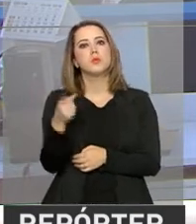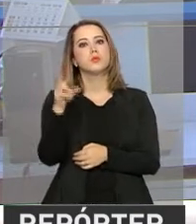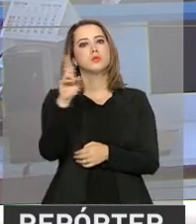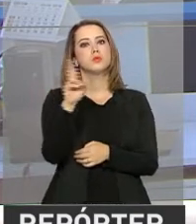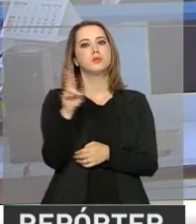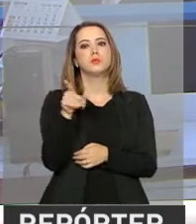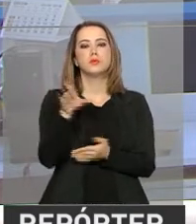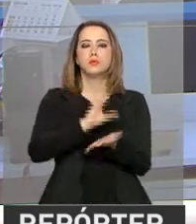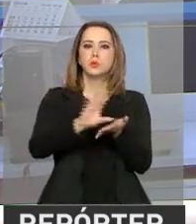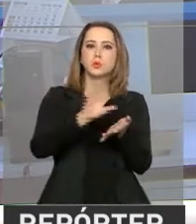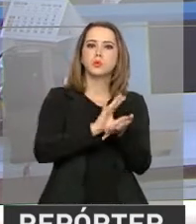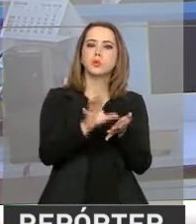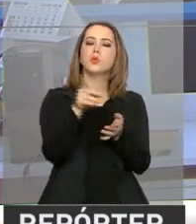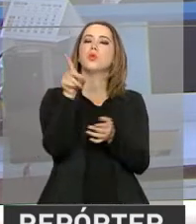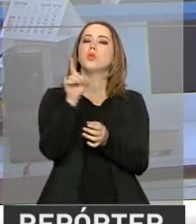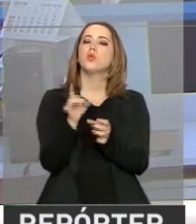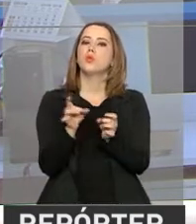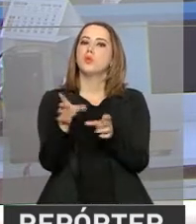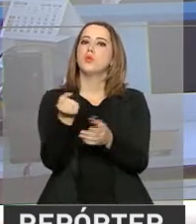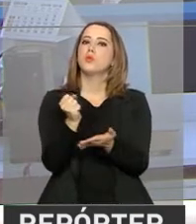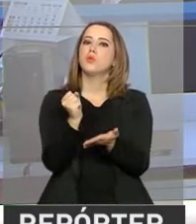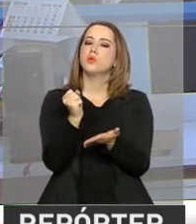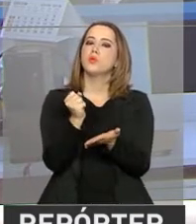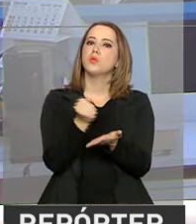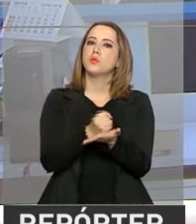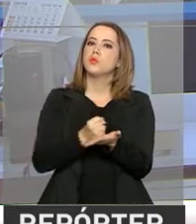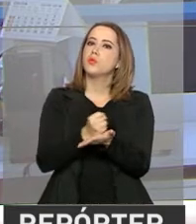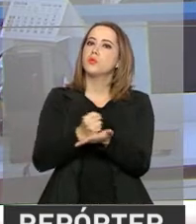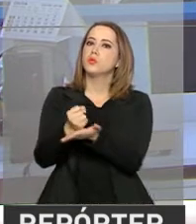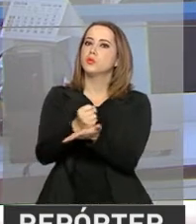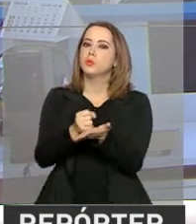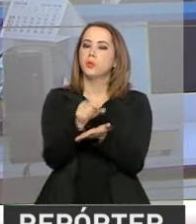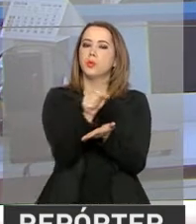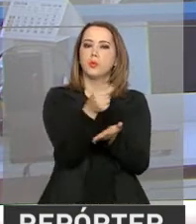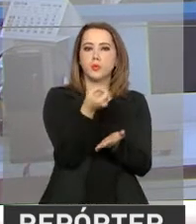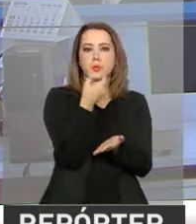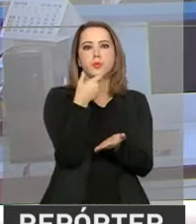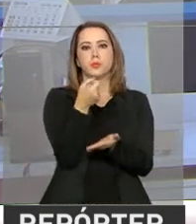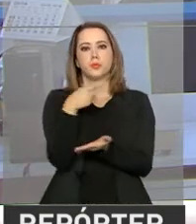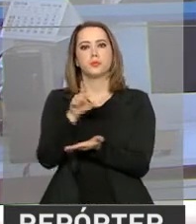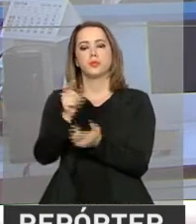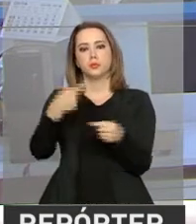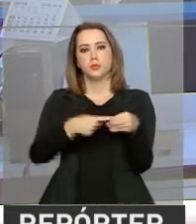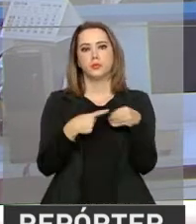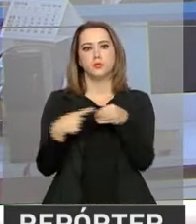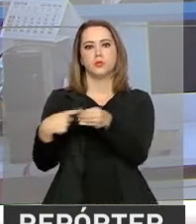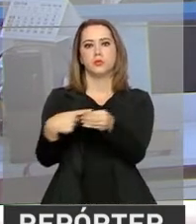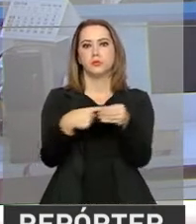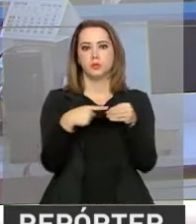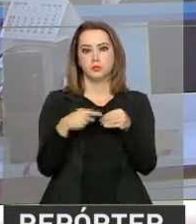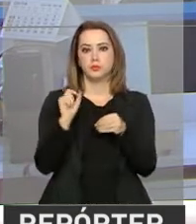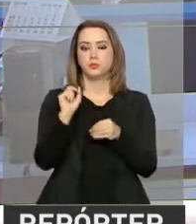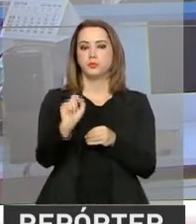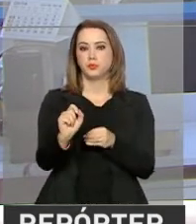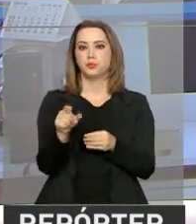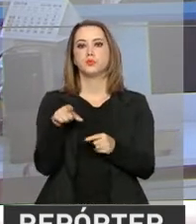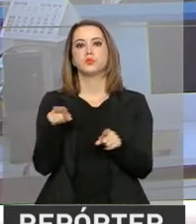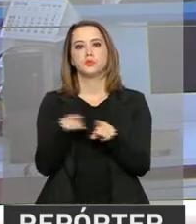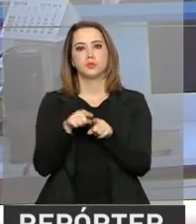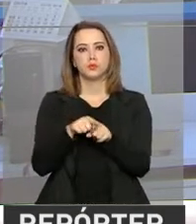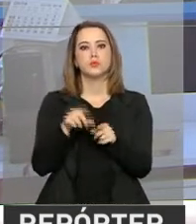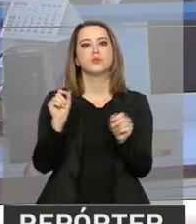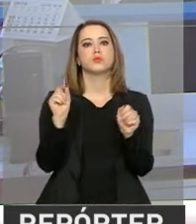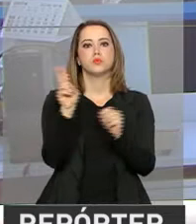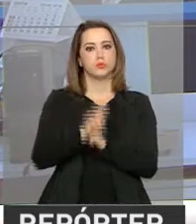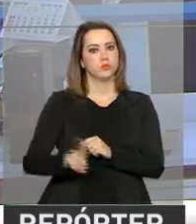distribuição de remédios. Os recursos são do Programa Nacional de Qualificação da Assistência Farmacêutica e devem ser